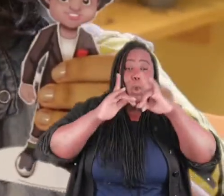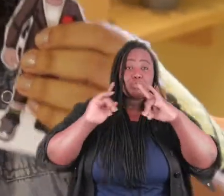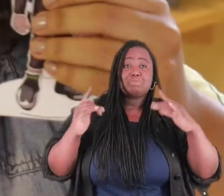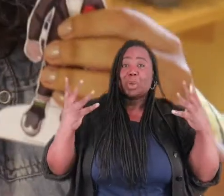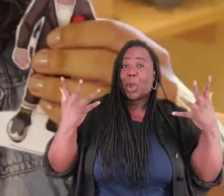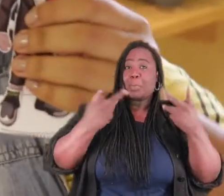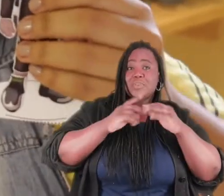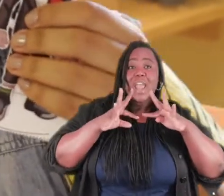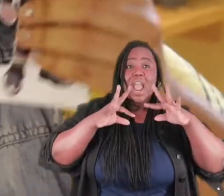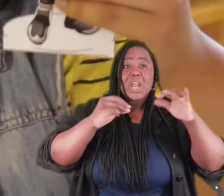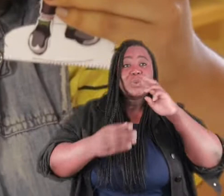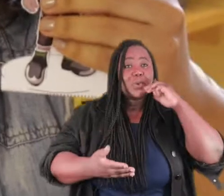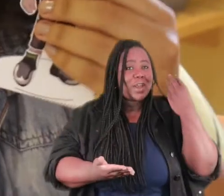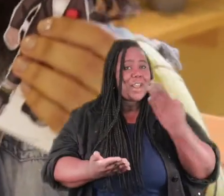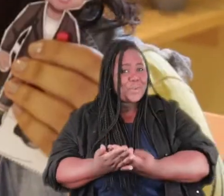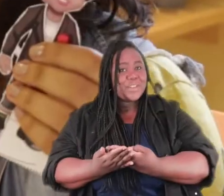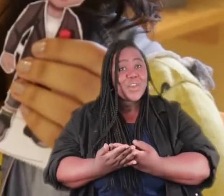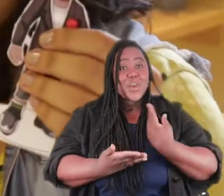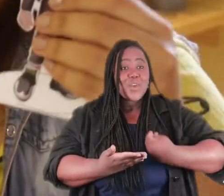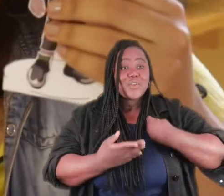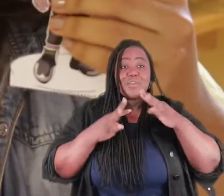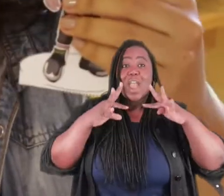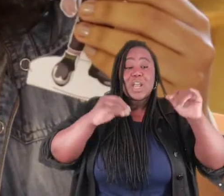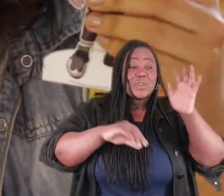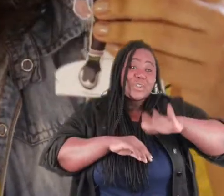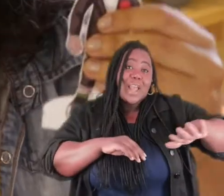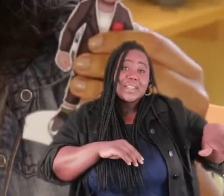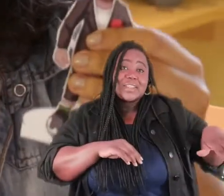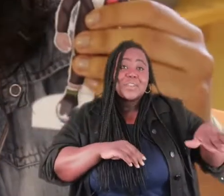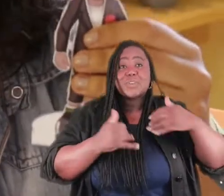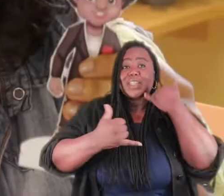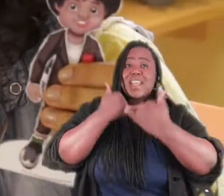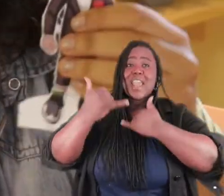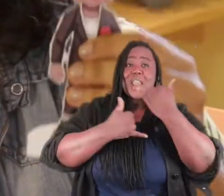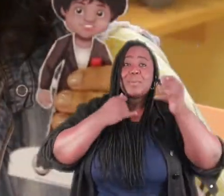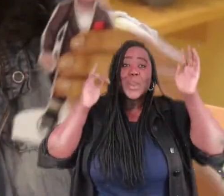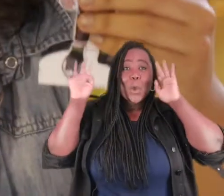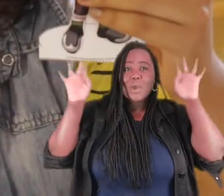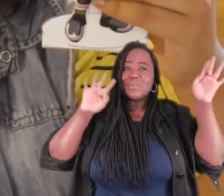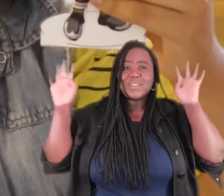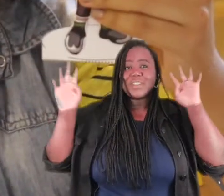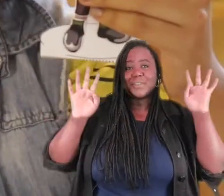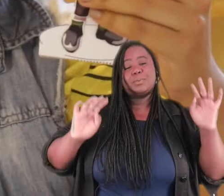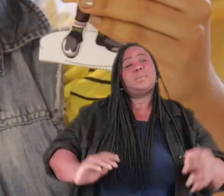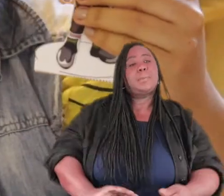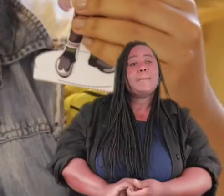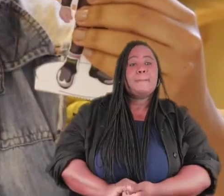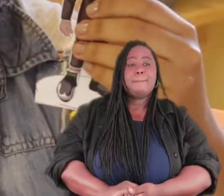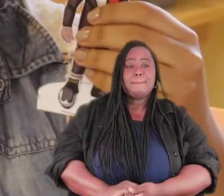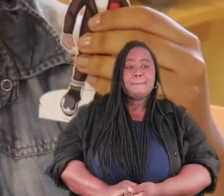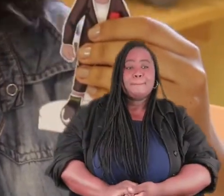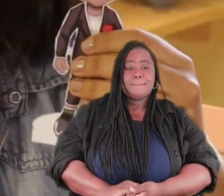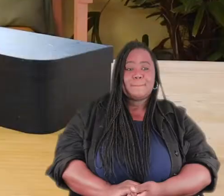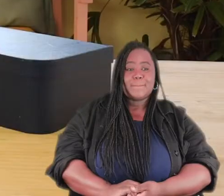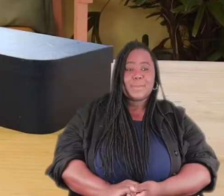e toda a sua magia! Viva todas as crianças que brincam com a fantasia!